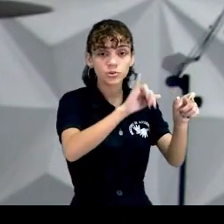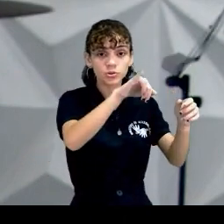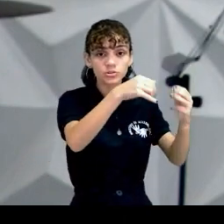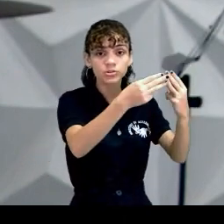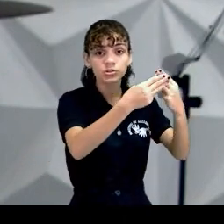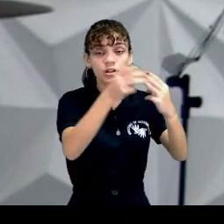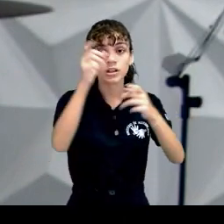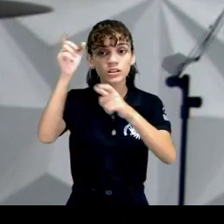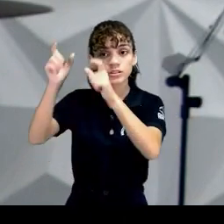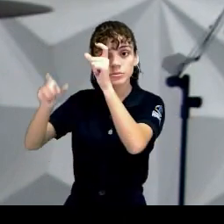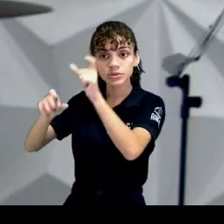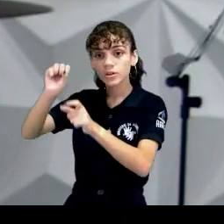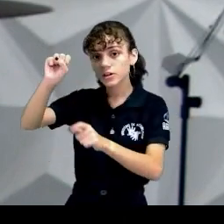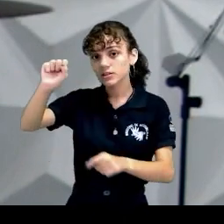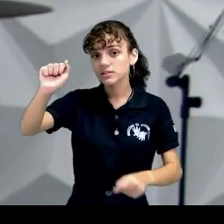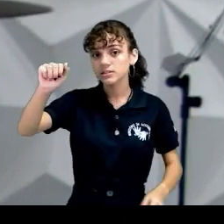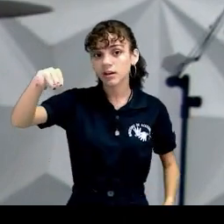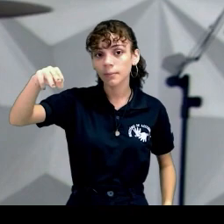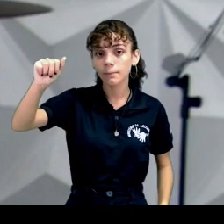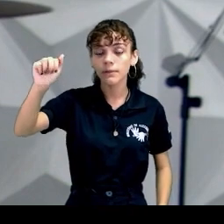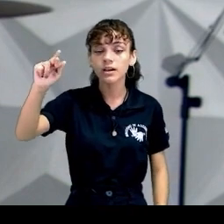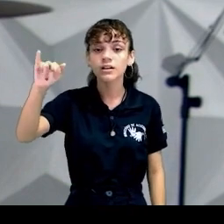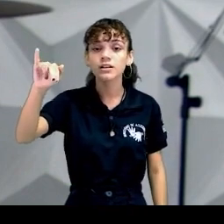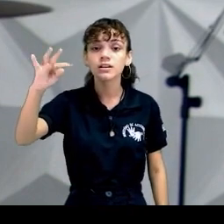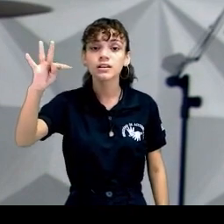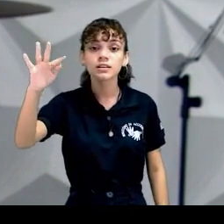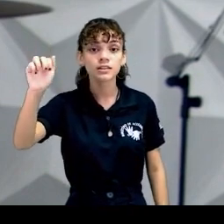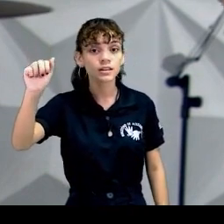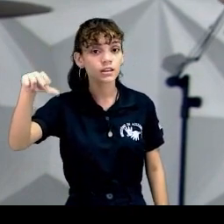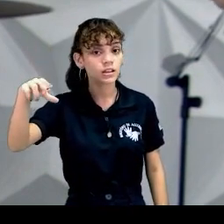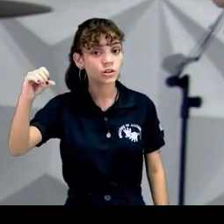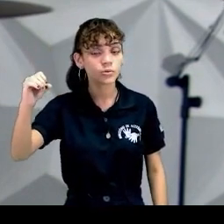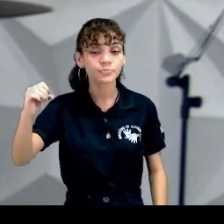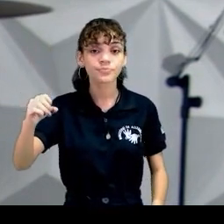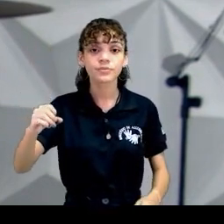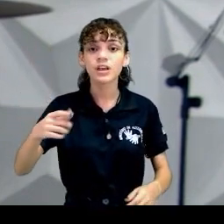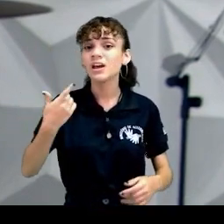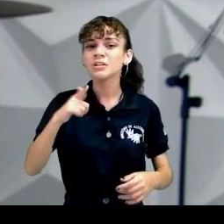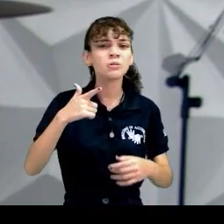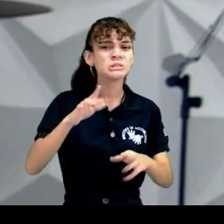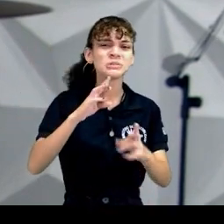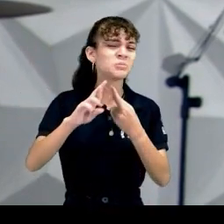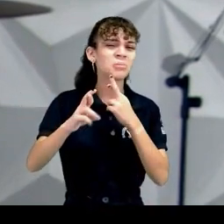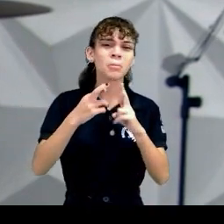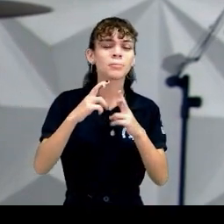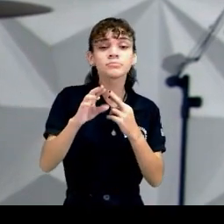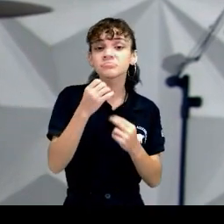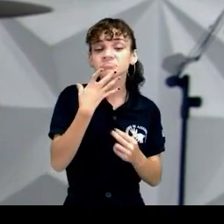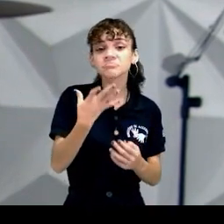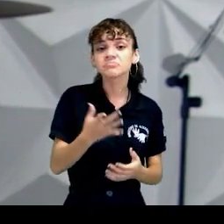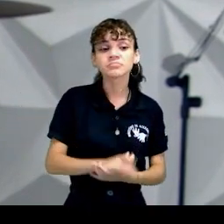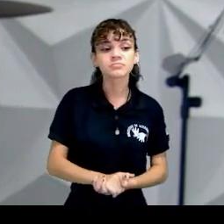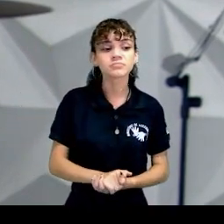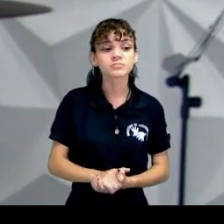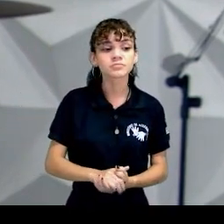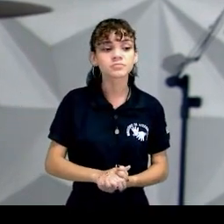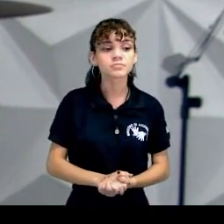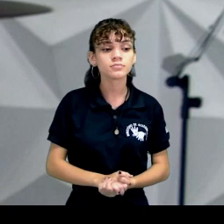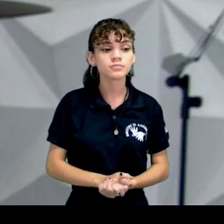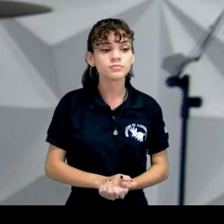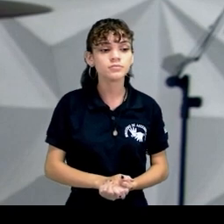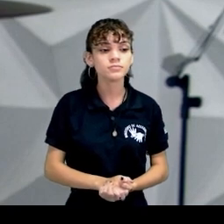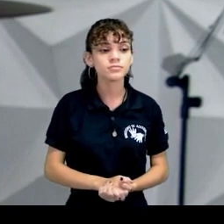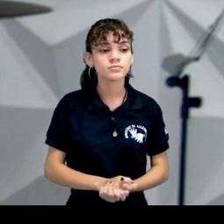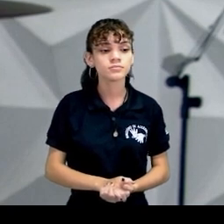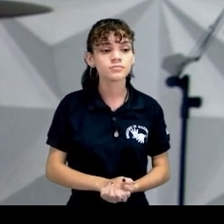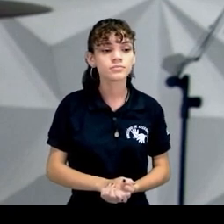conviver juntos. A ideia, inclusive, de um samaritano voltar para agradecer a um judeu era coisa impensável. Era como mais ou menos